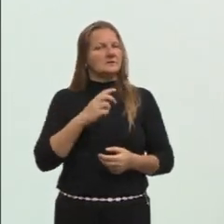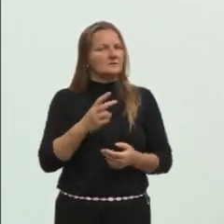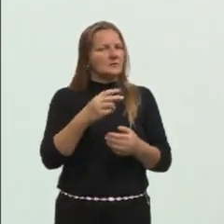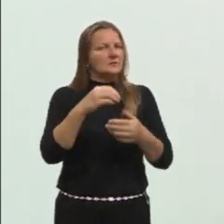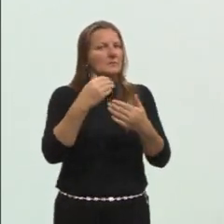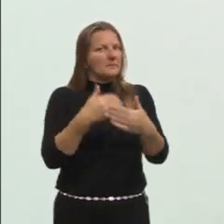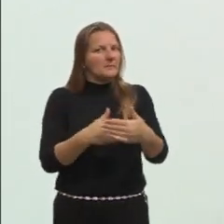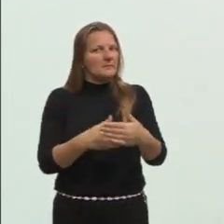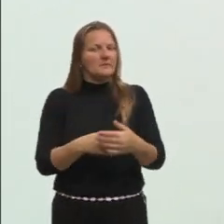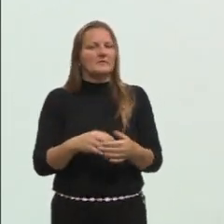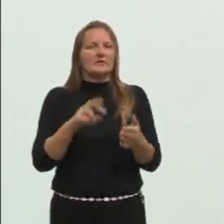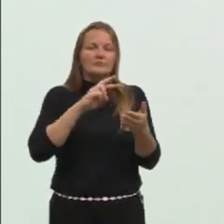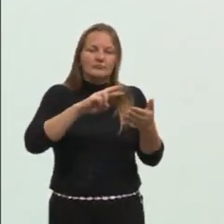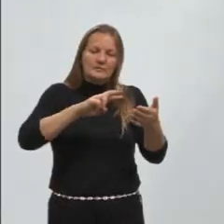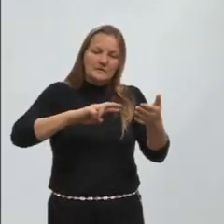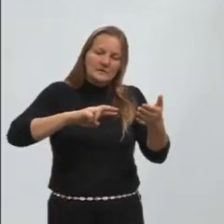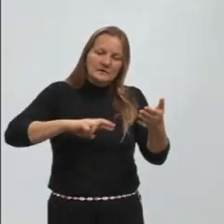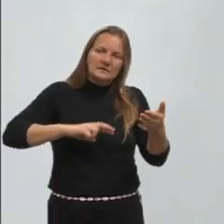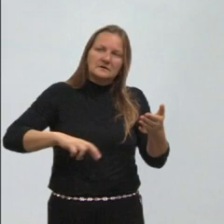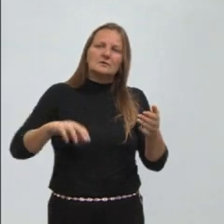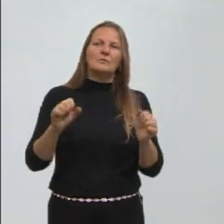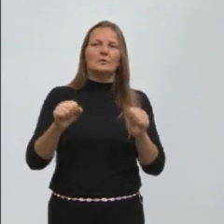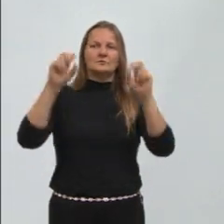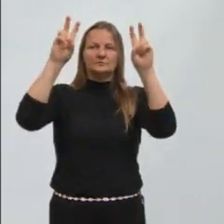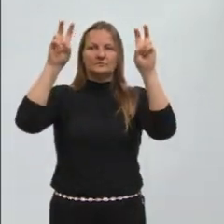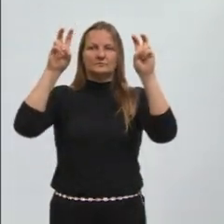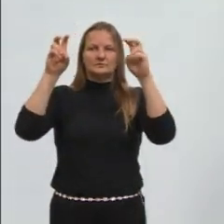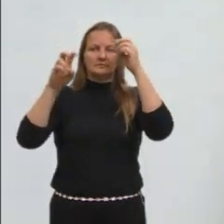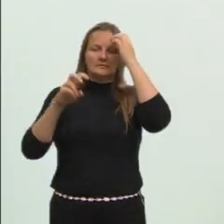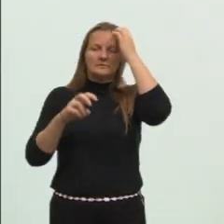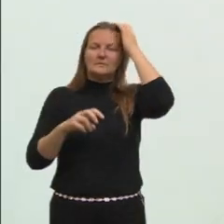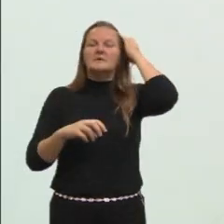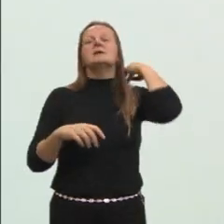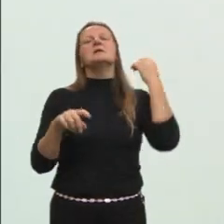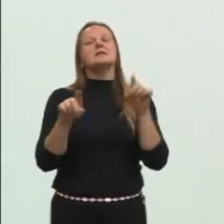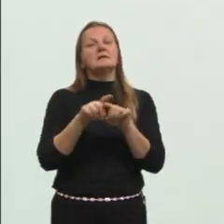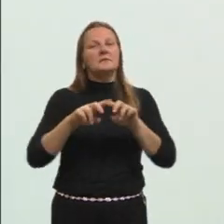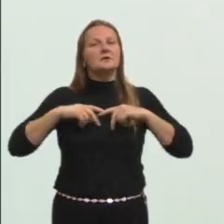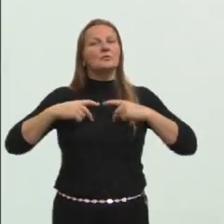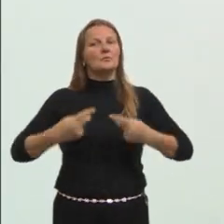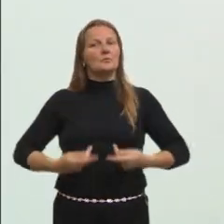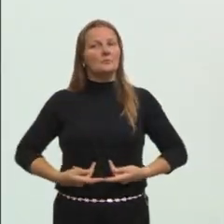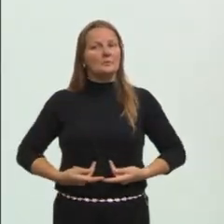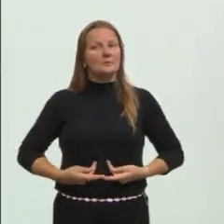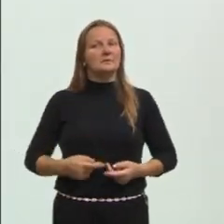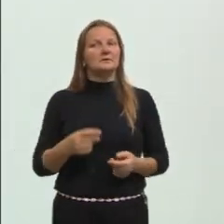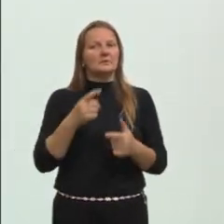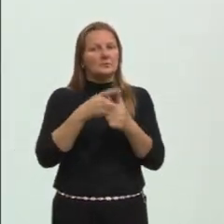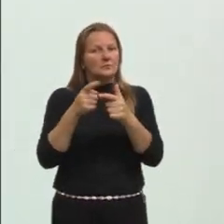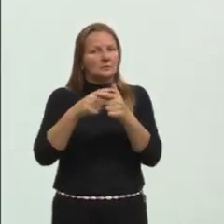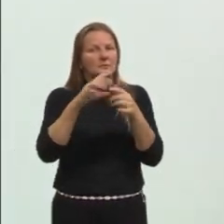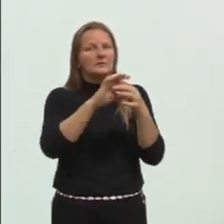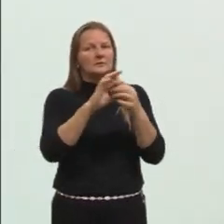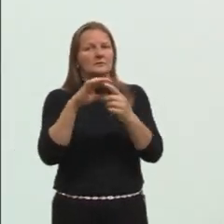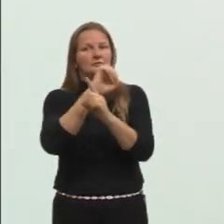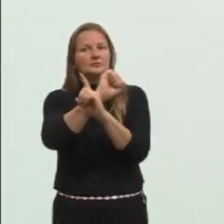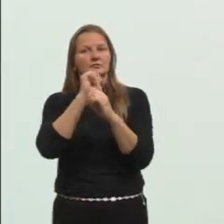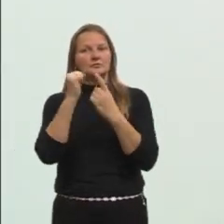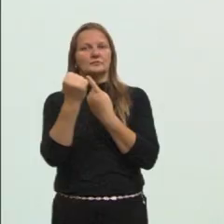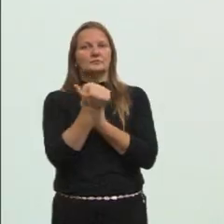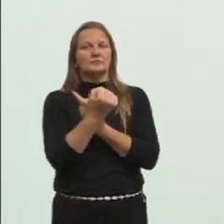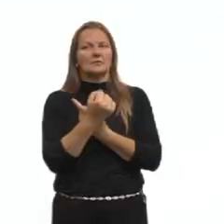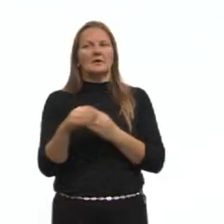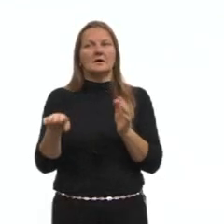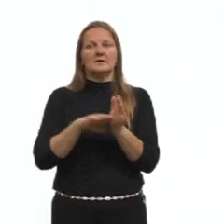seja na redação né que pode cair desde redação nas humanas que isso traz também toda uma problemática social né